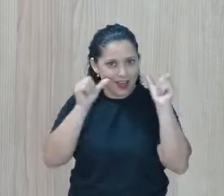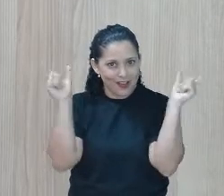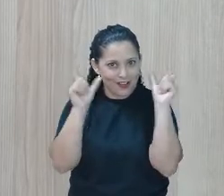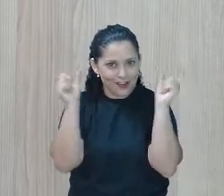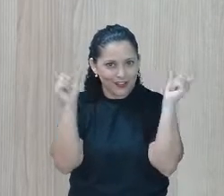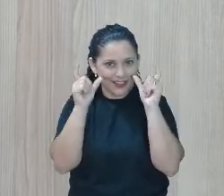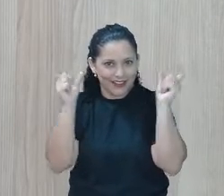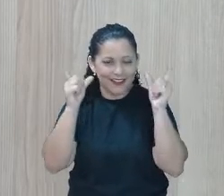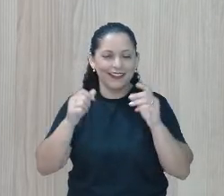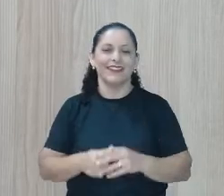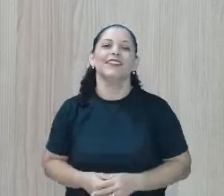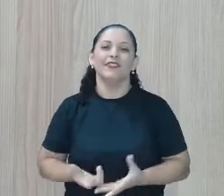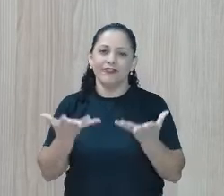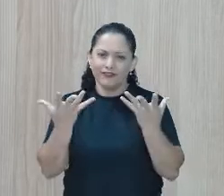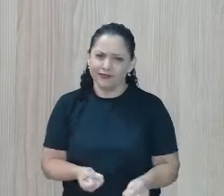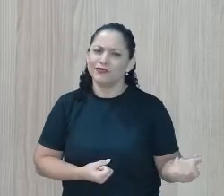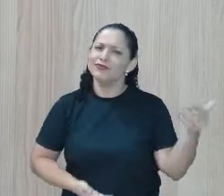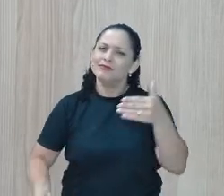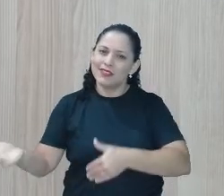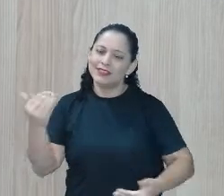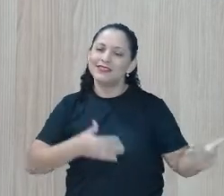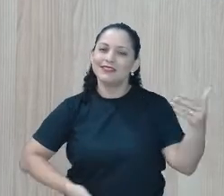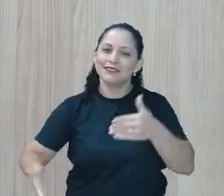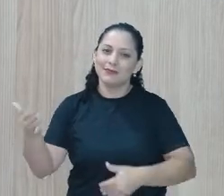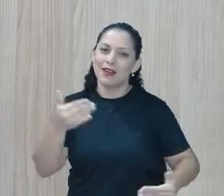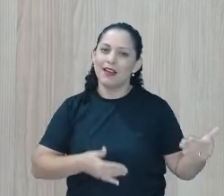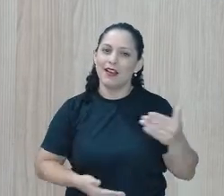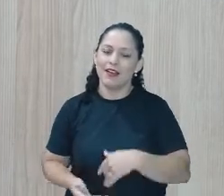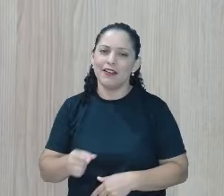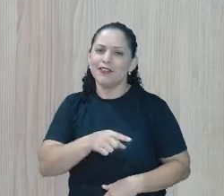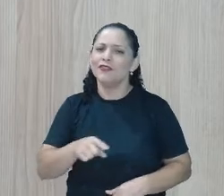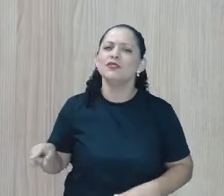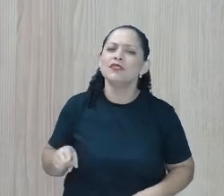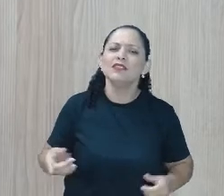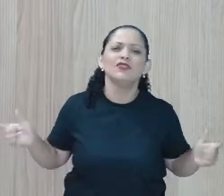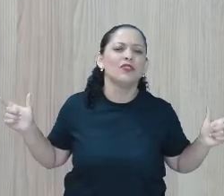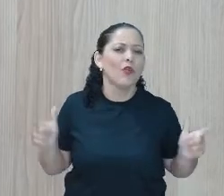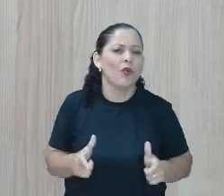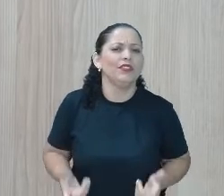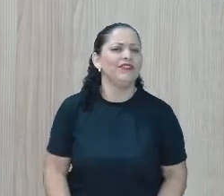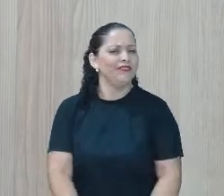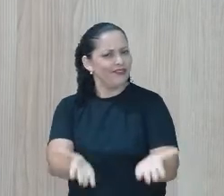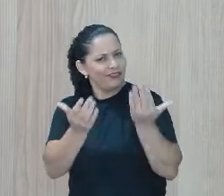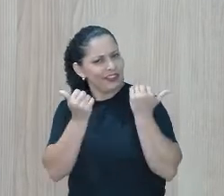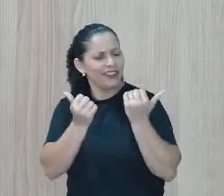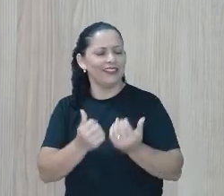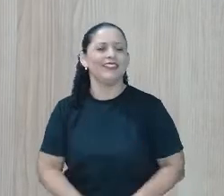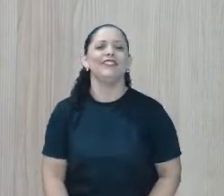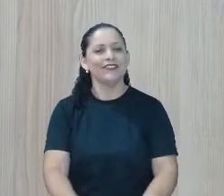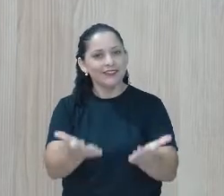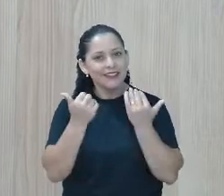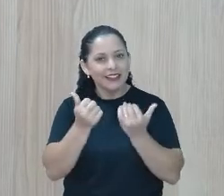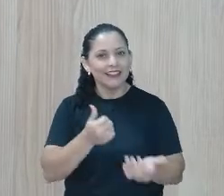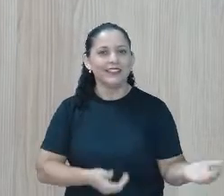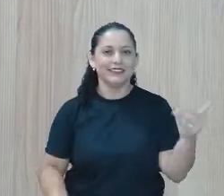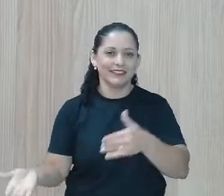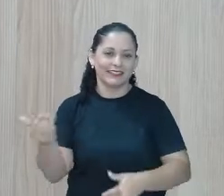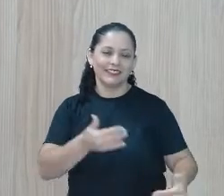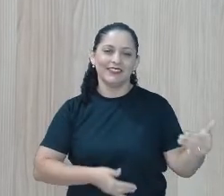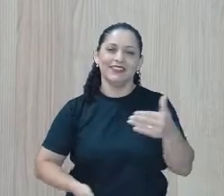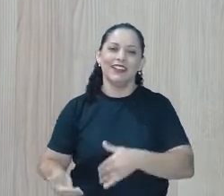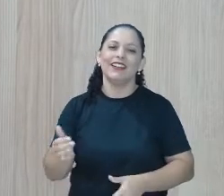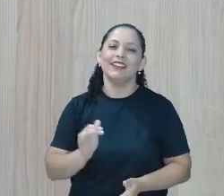Vamos acordar, pessoal, vamos interagir. Cadê vocês? Bora chegando, povo. Bora chegando que a gente tá